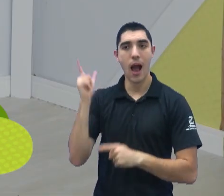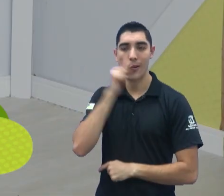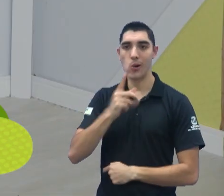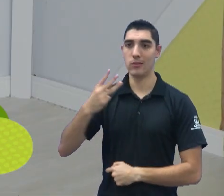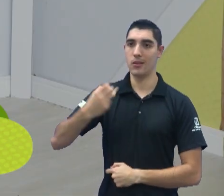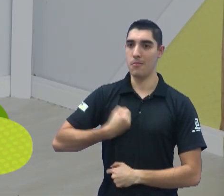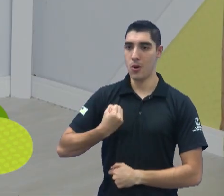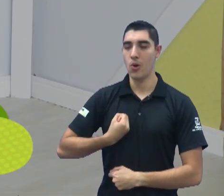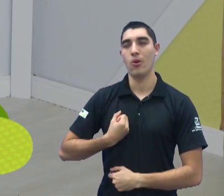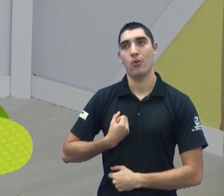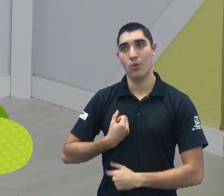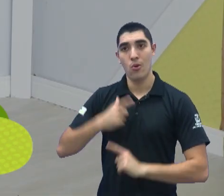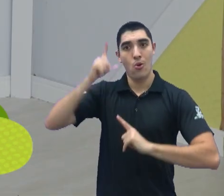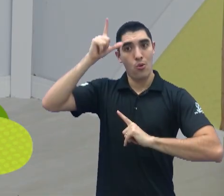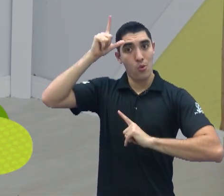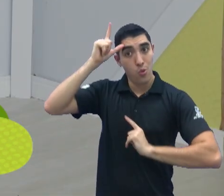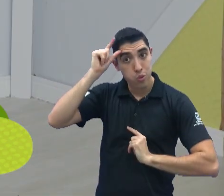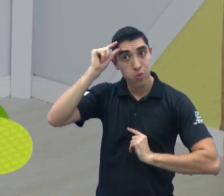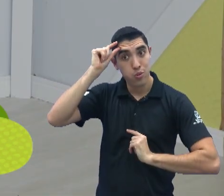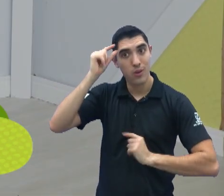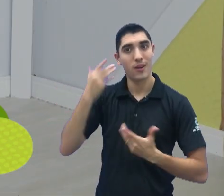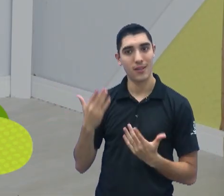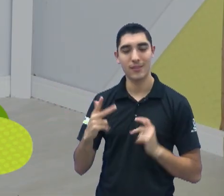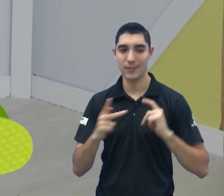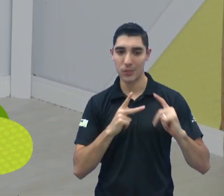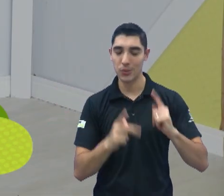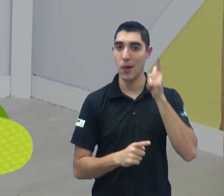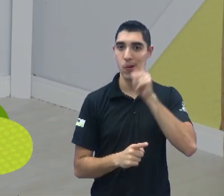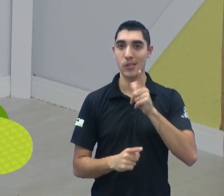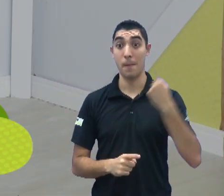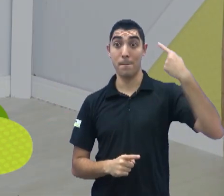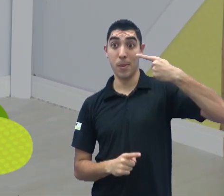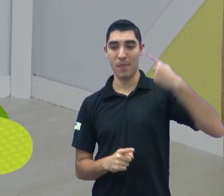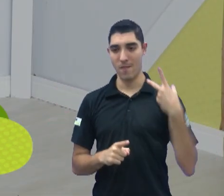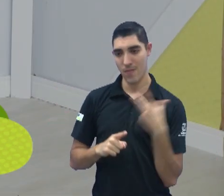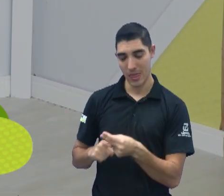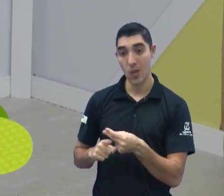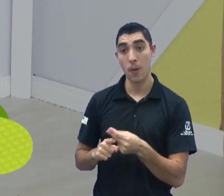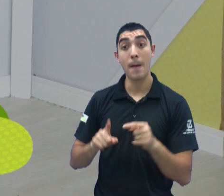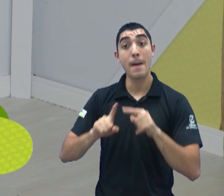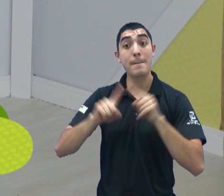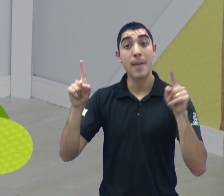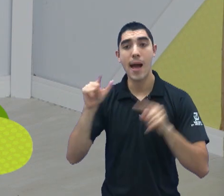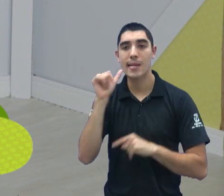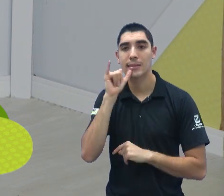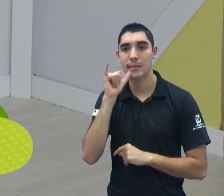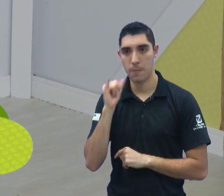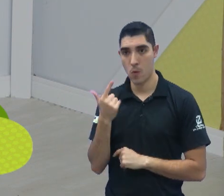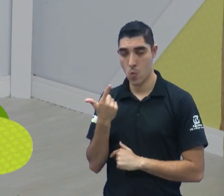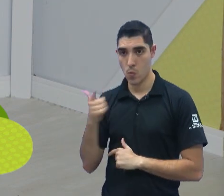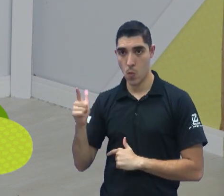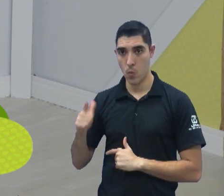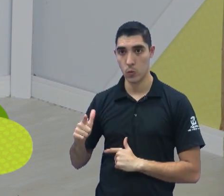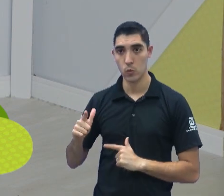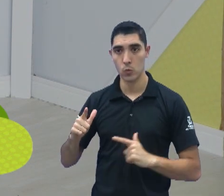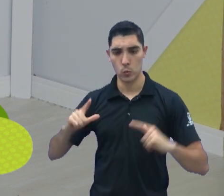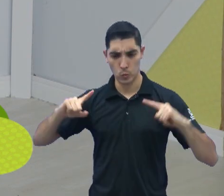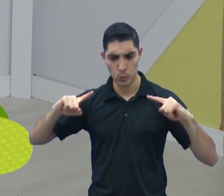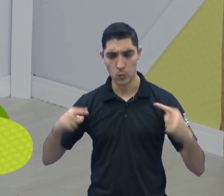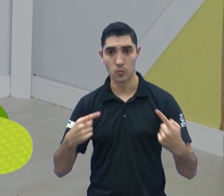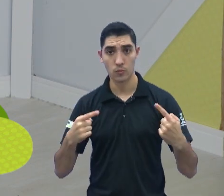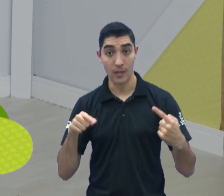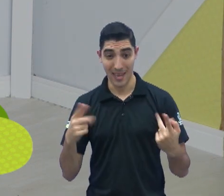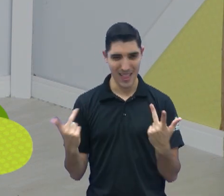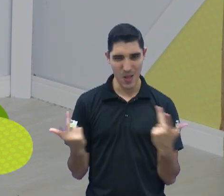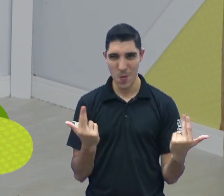Ufa, Paulito, estava demorando para ver a vitória, mas é aquele negócio. São José, quando enfrentou um adversário ali direto, na parte